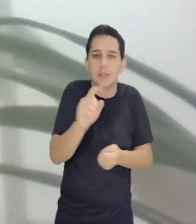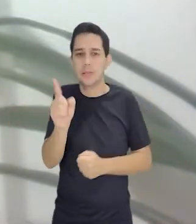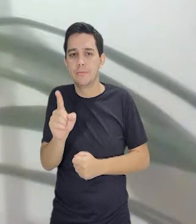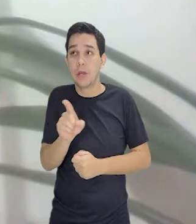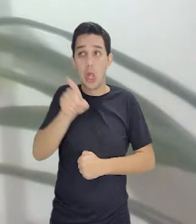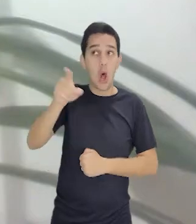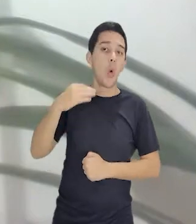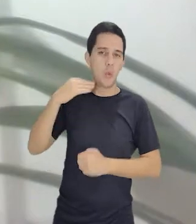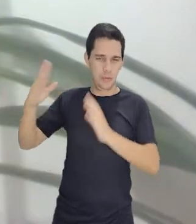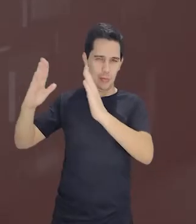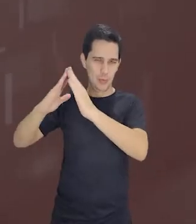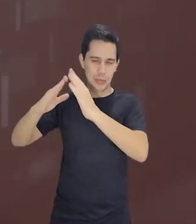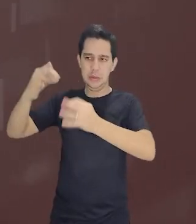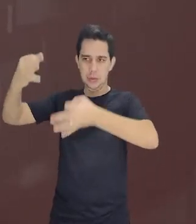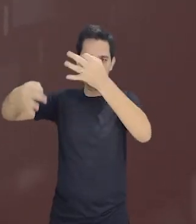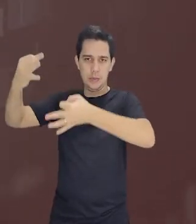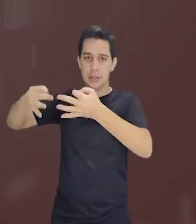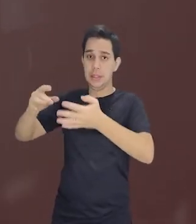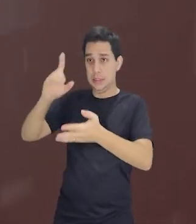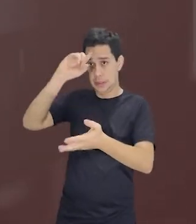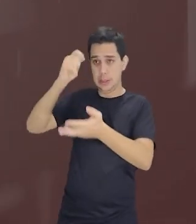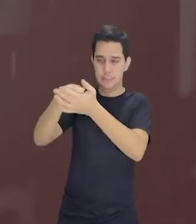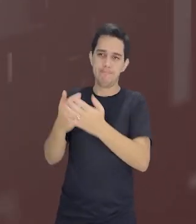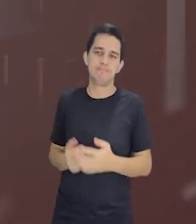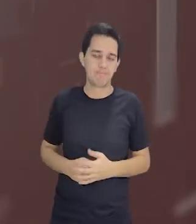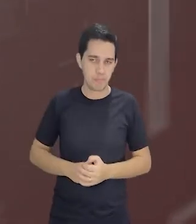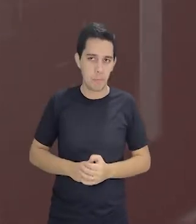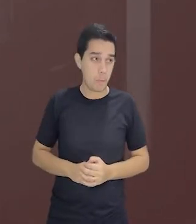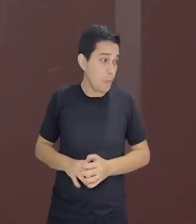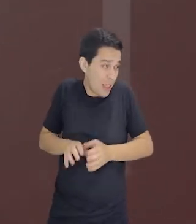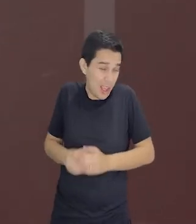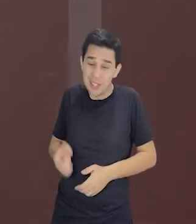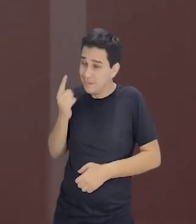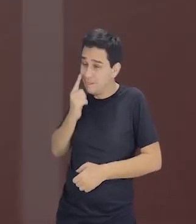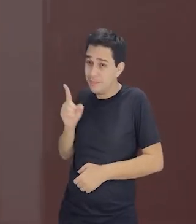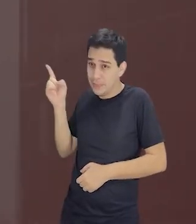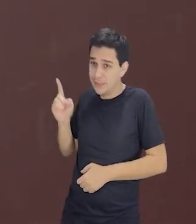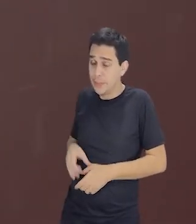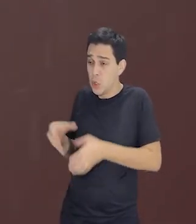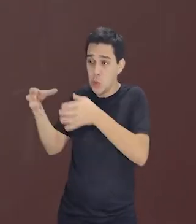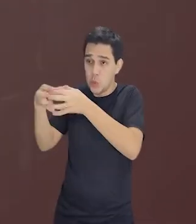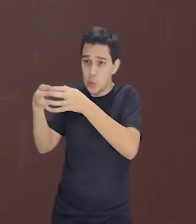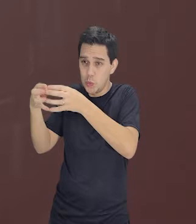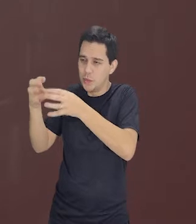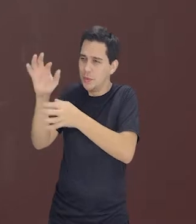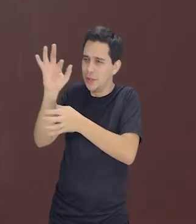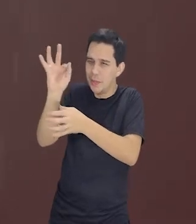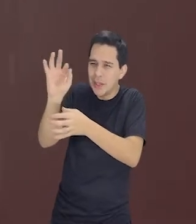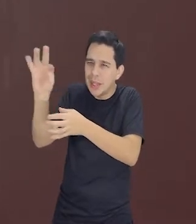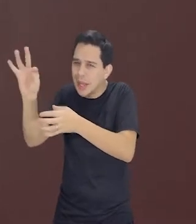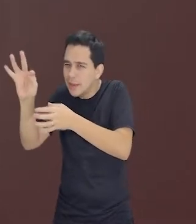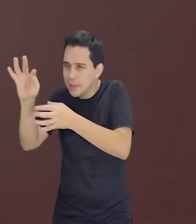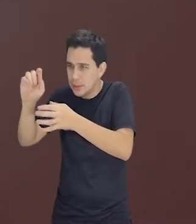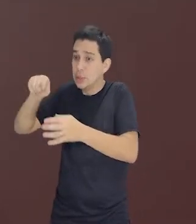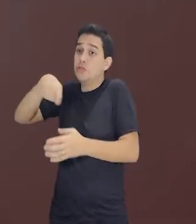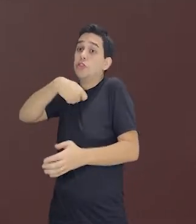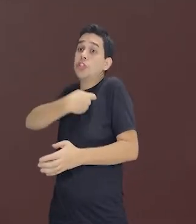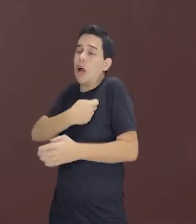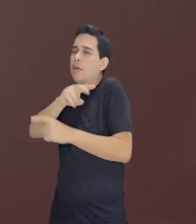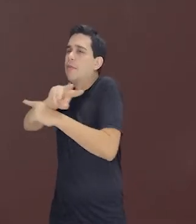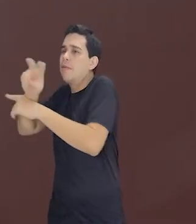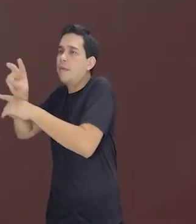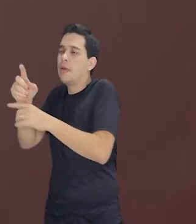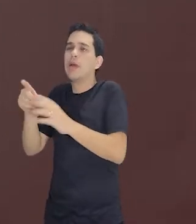E a partir desse momento, a Força-Tarefa, em auxílio à Promotoria de Tutela Coletiva de Vassouras, elaborou conjuntamente a